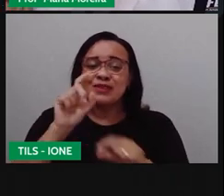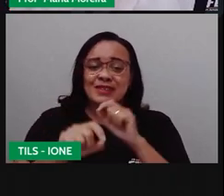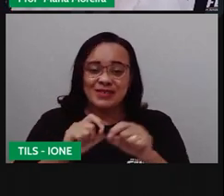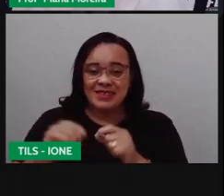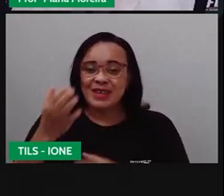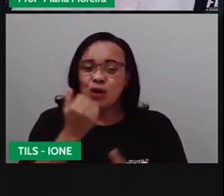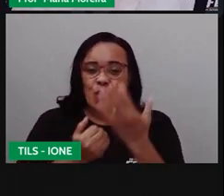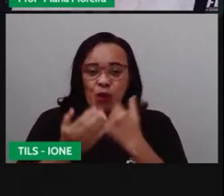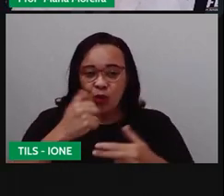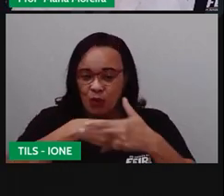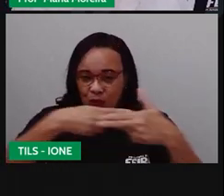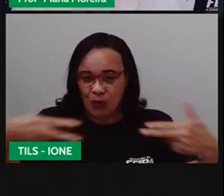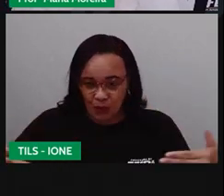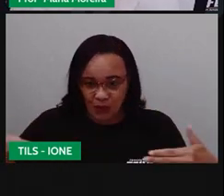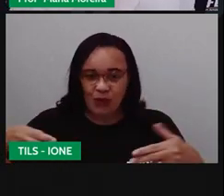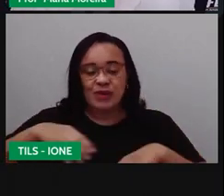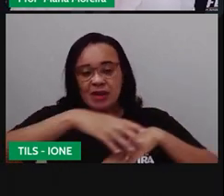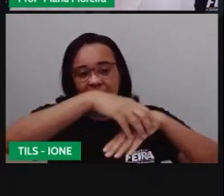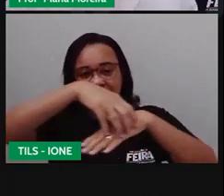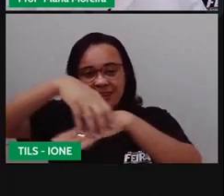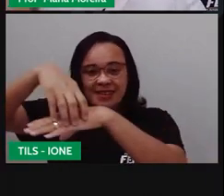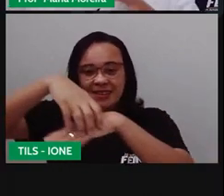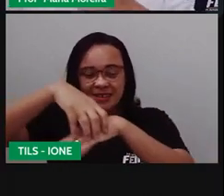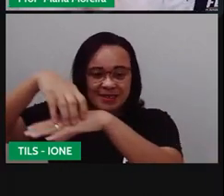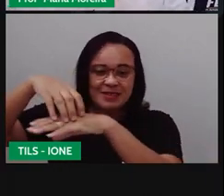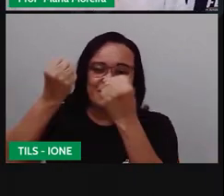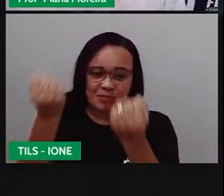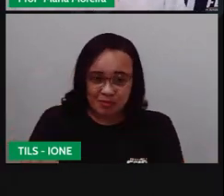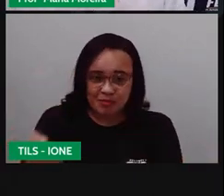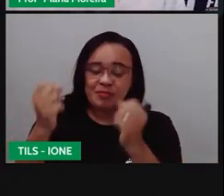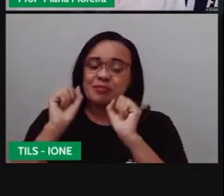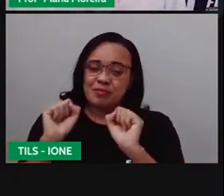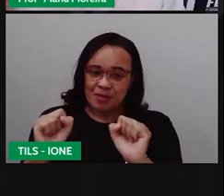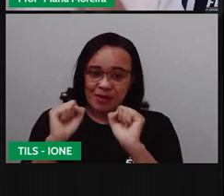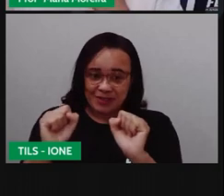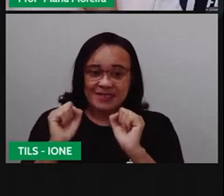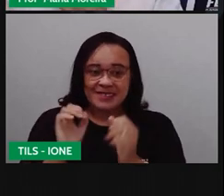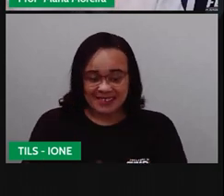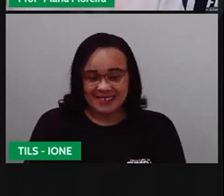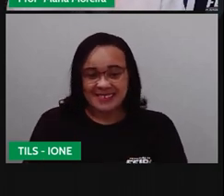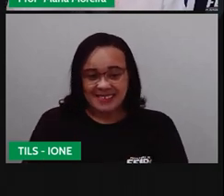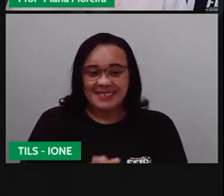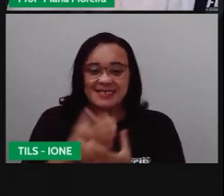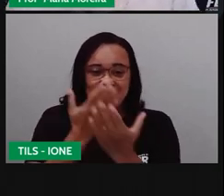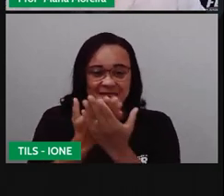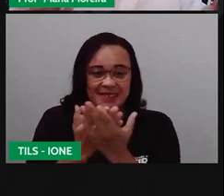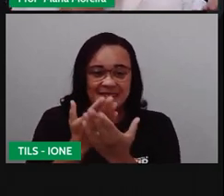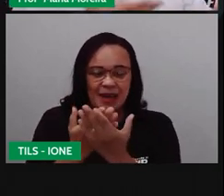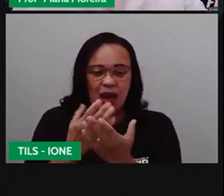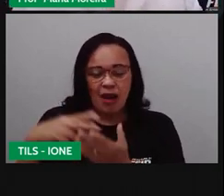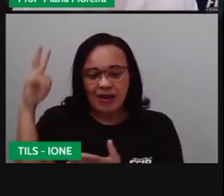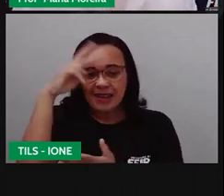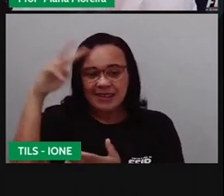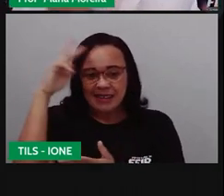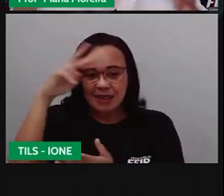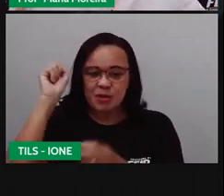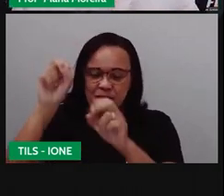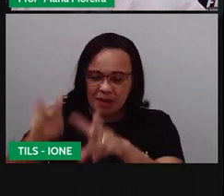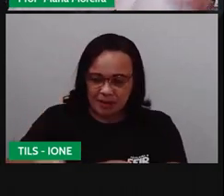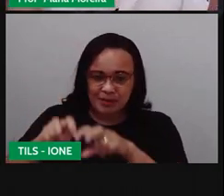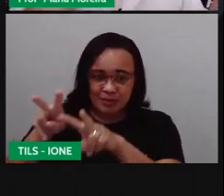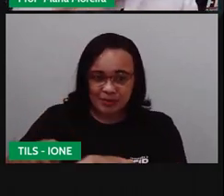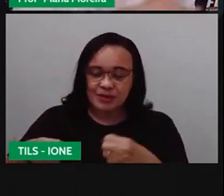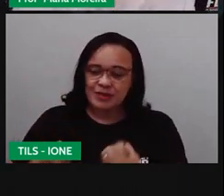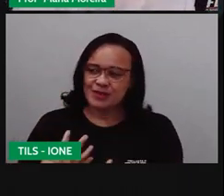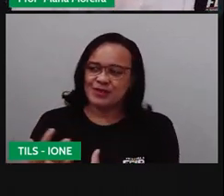outras cargas, não é isso? Então, o que é, lembra que a Pro deu aquela aula falando da produção do campo e da produção da que a